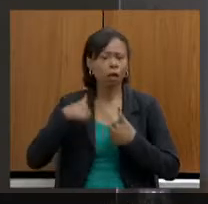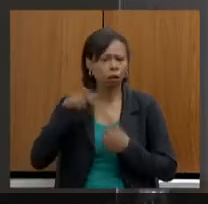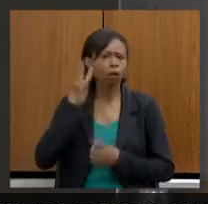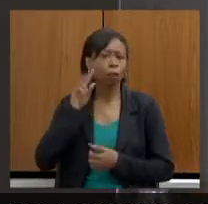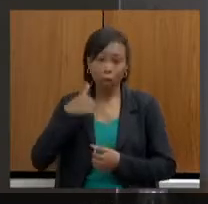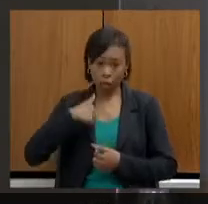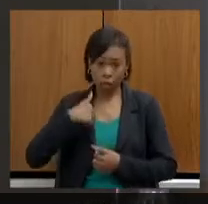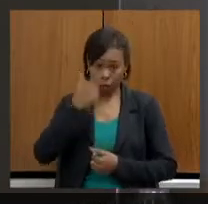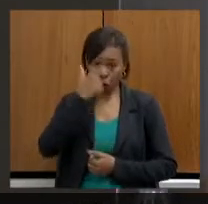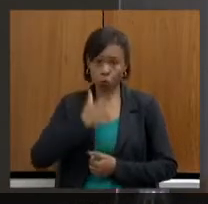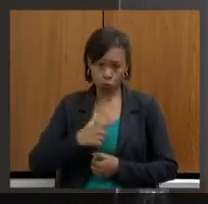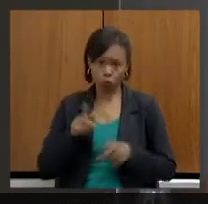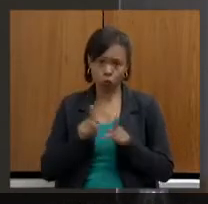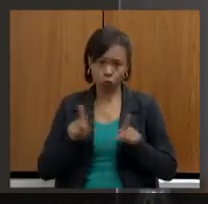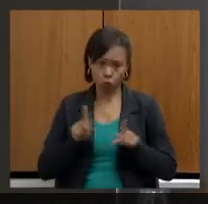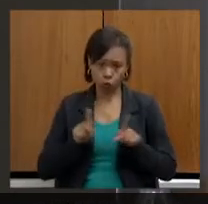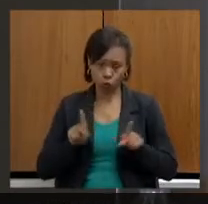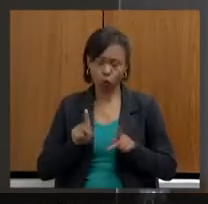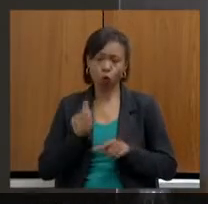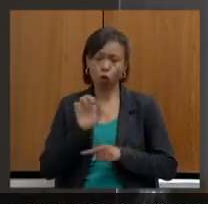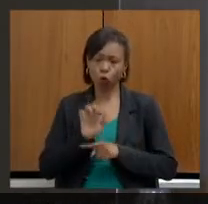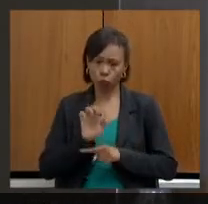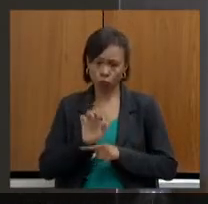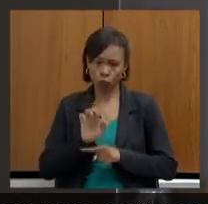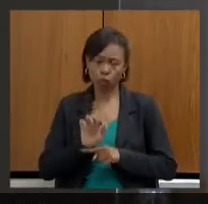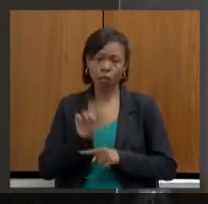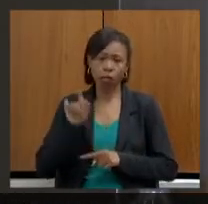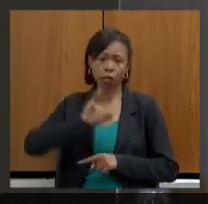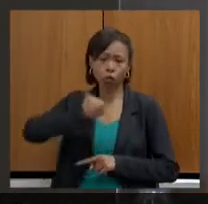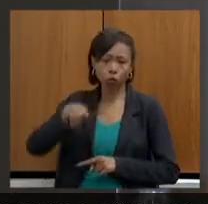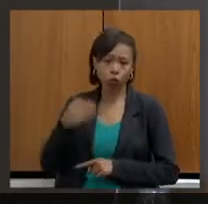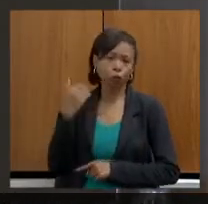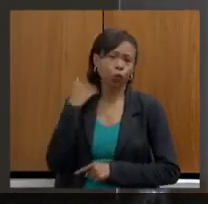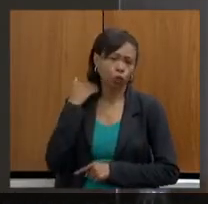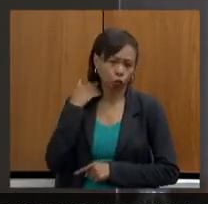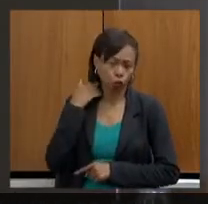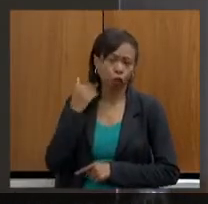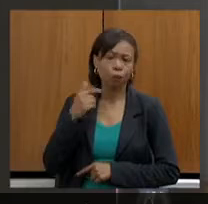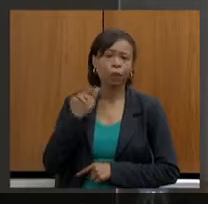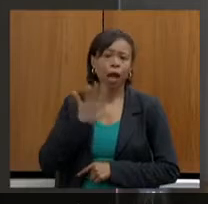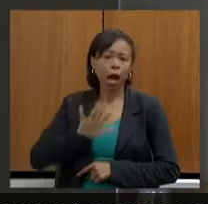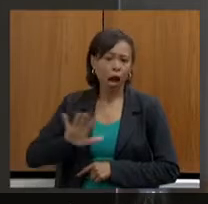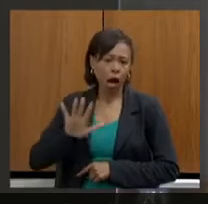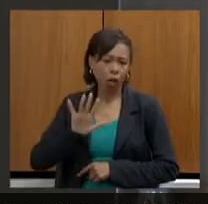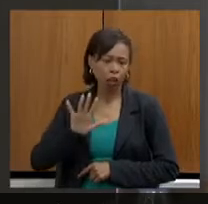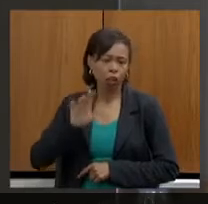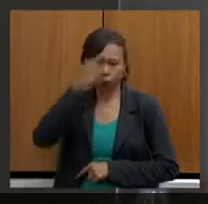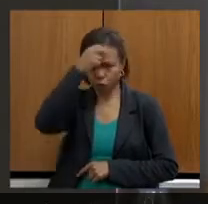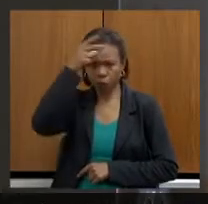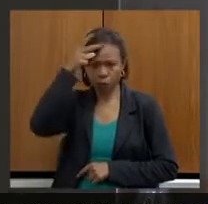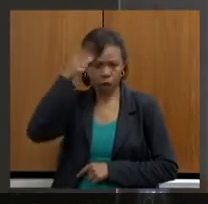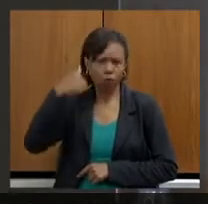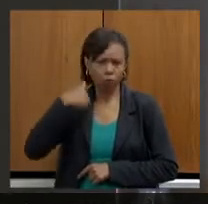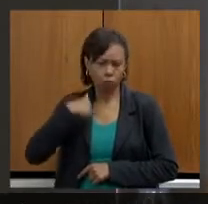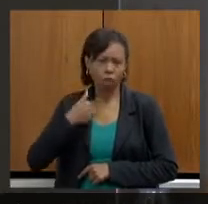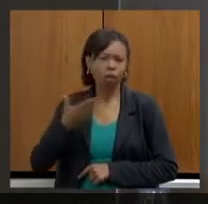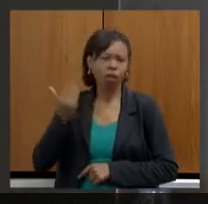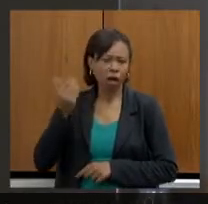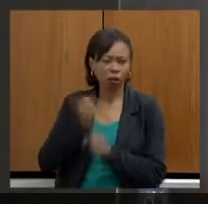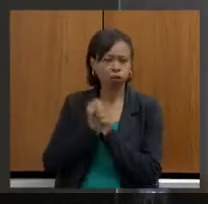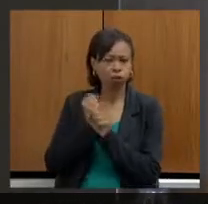professor além do Estado também da rede Municipal de Juiz de Fora da rede Municipal Av há alguns anos a gente